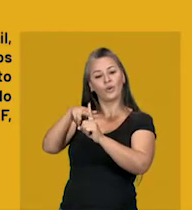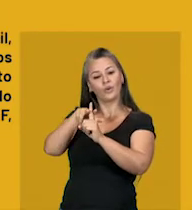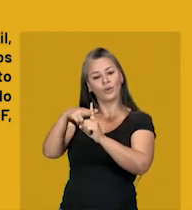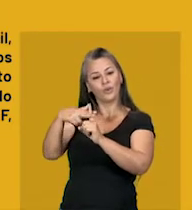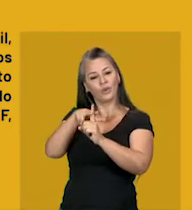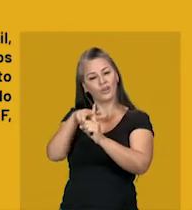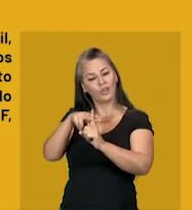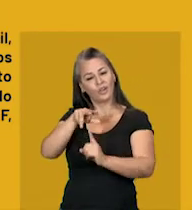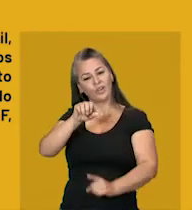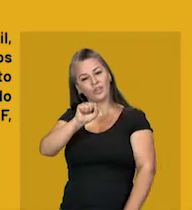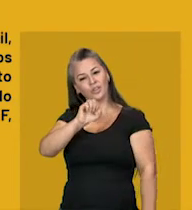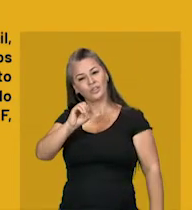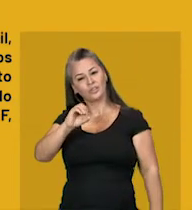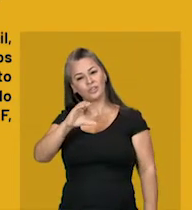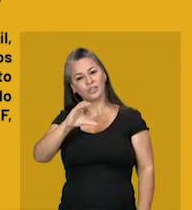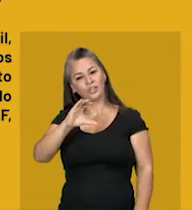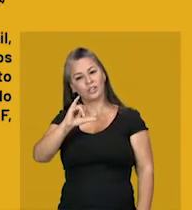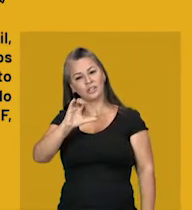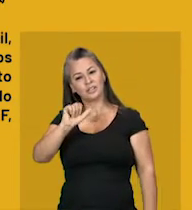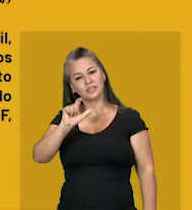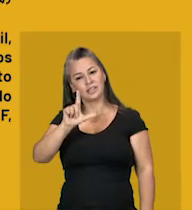e pelos trabalhadores.